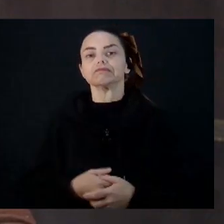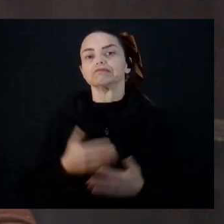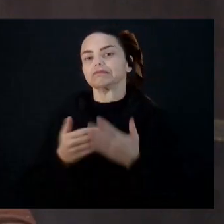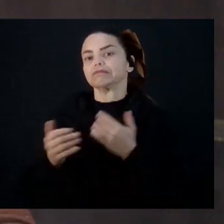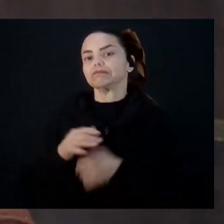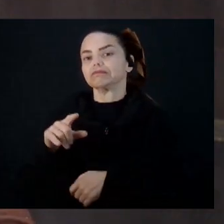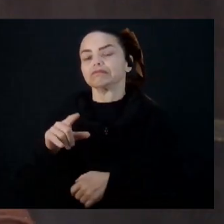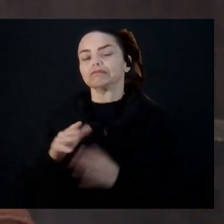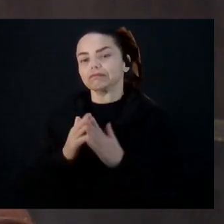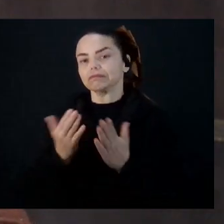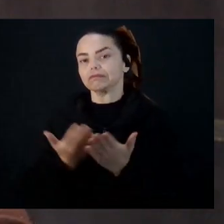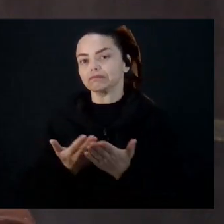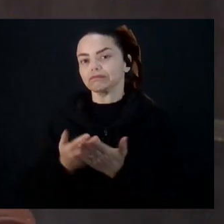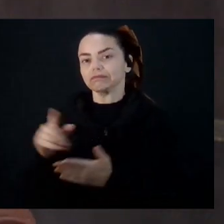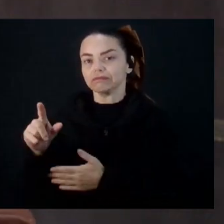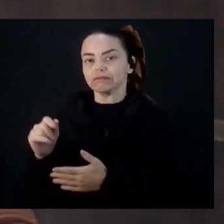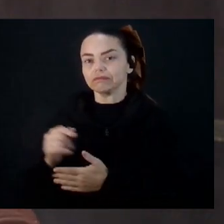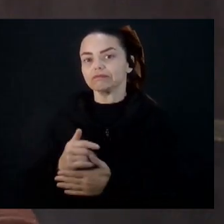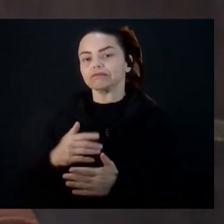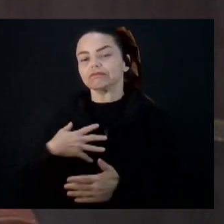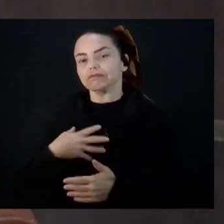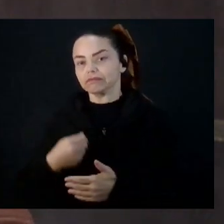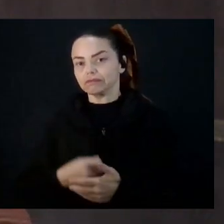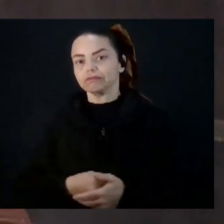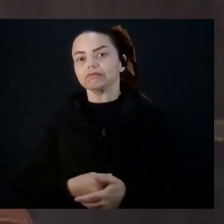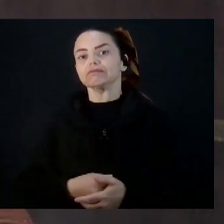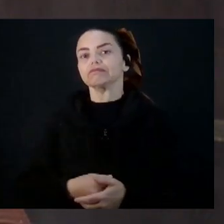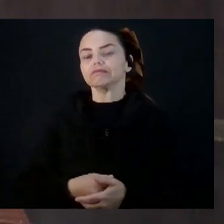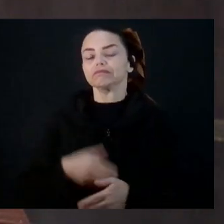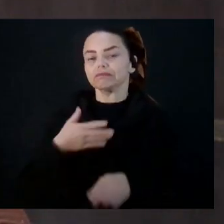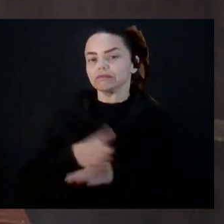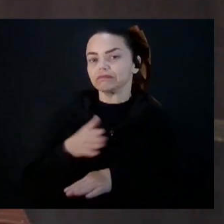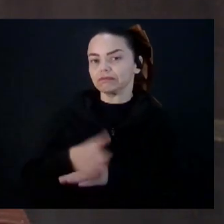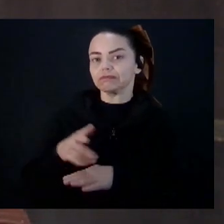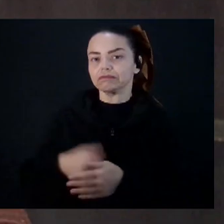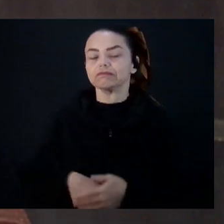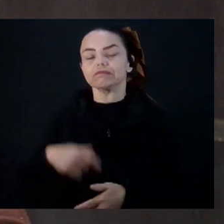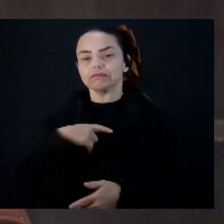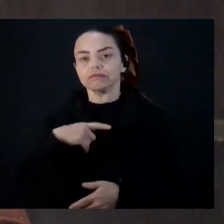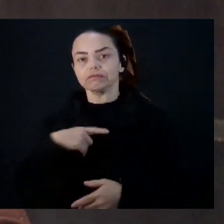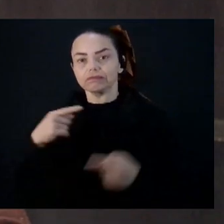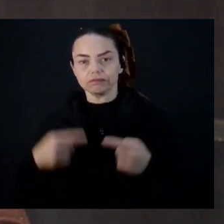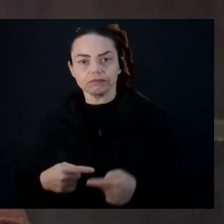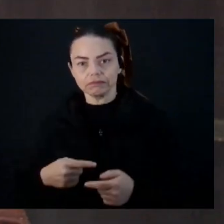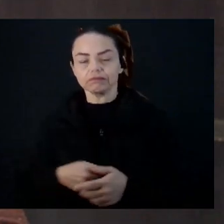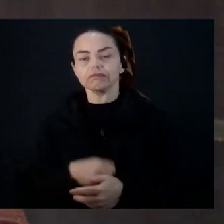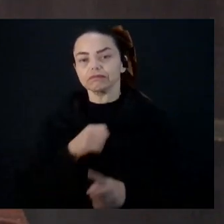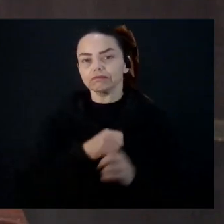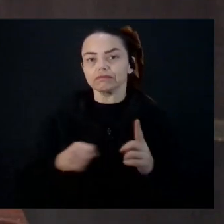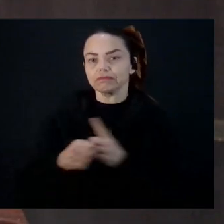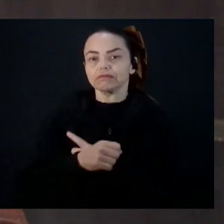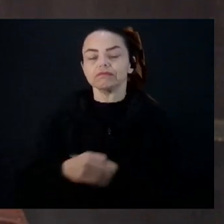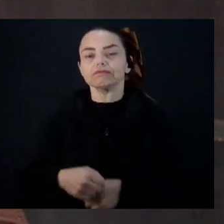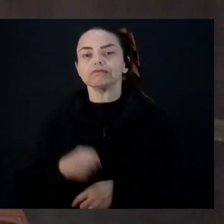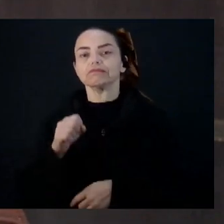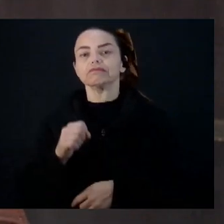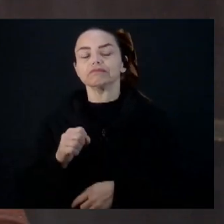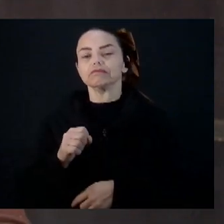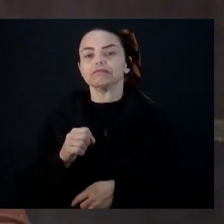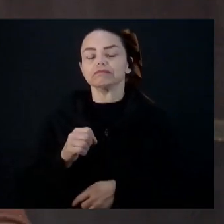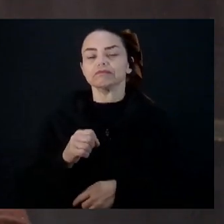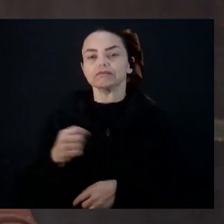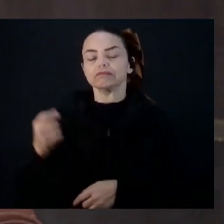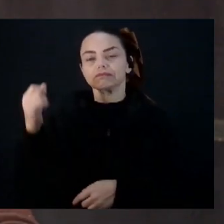gente escolha para o nosso filho e que ele frequente, ele vai ter desafios sociais, intelectuais,